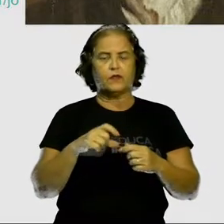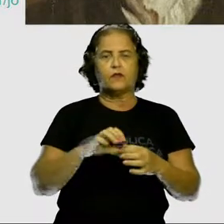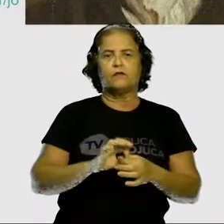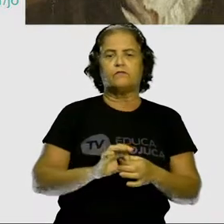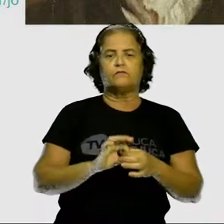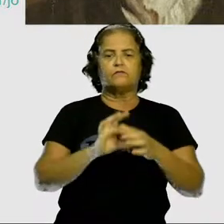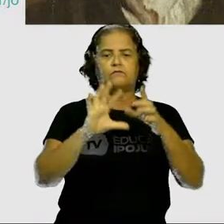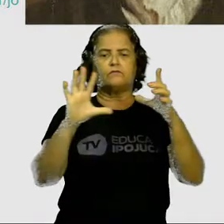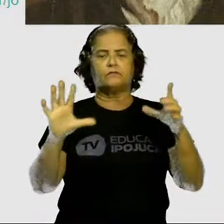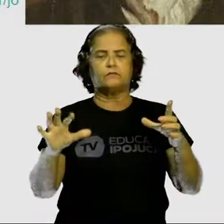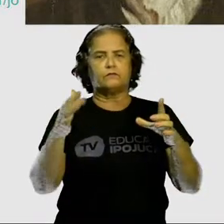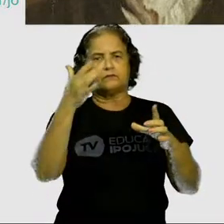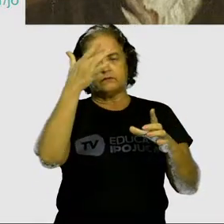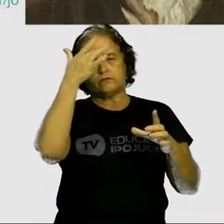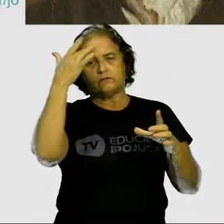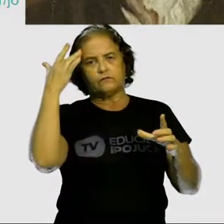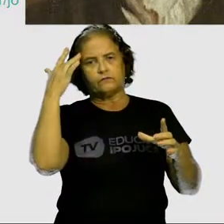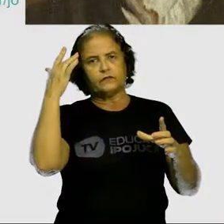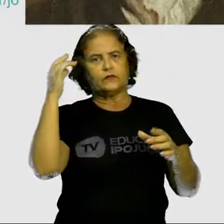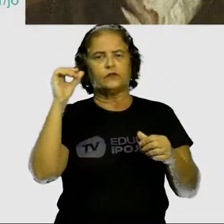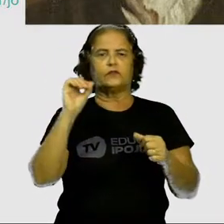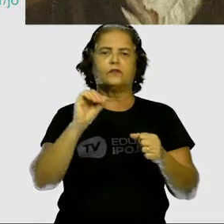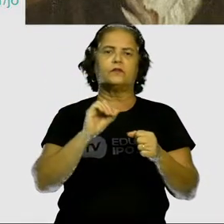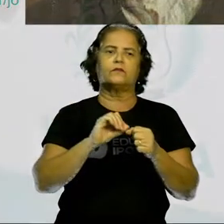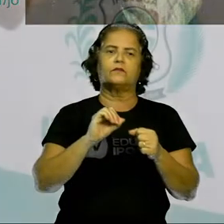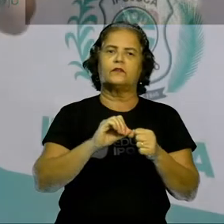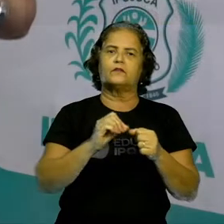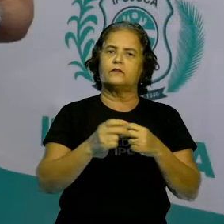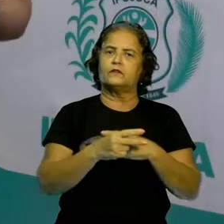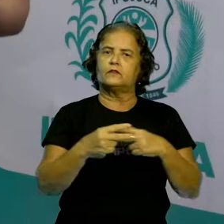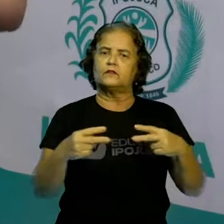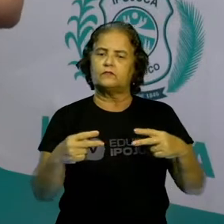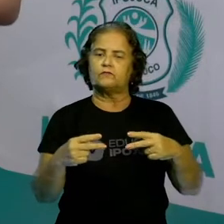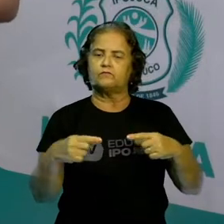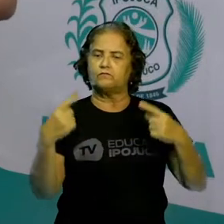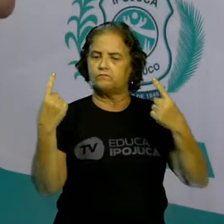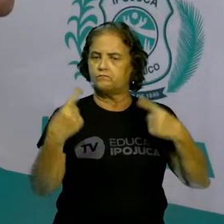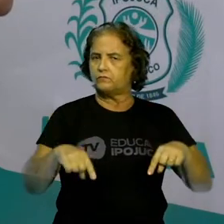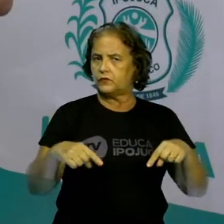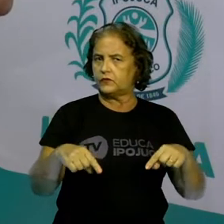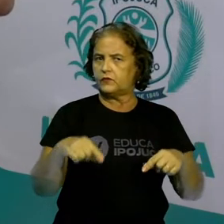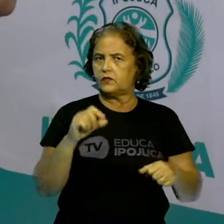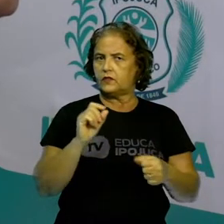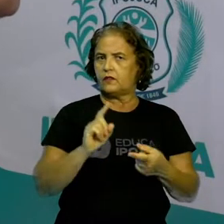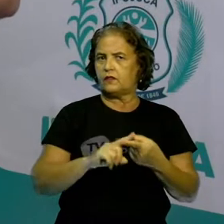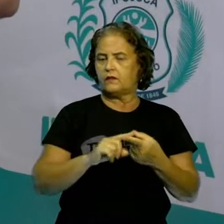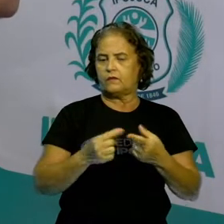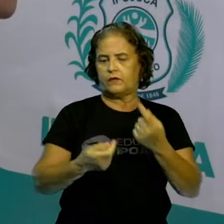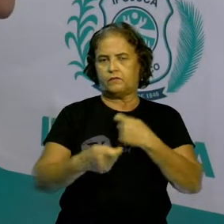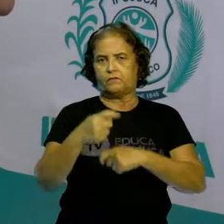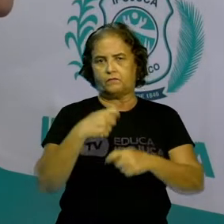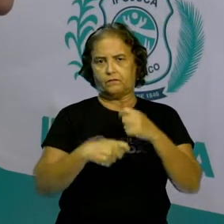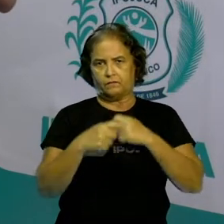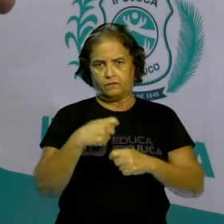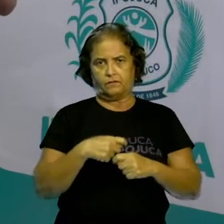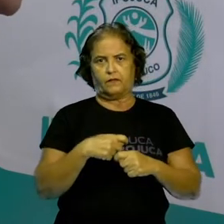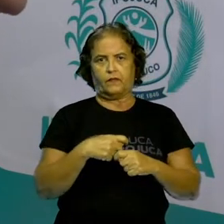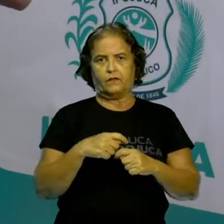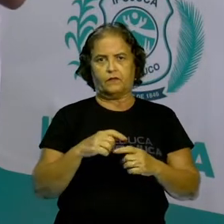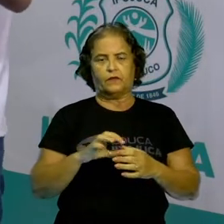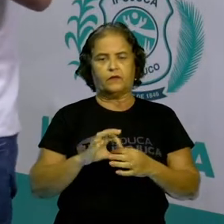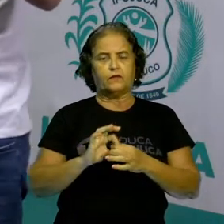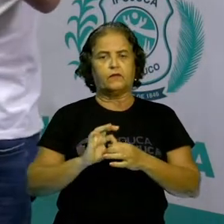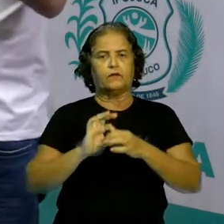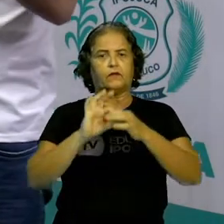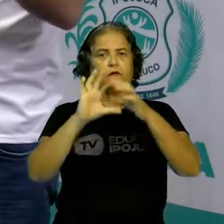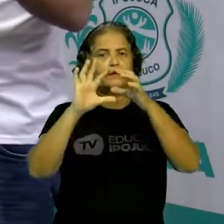liberdade das pessoas de realizarem suas práticas políticas e também econômicas, tá certo? Então, o liberalismo,